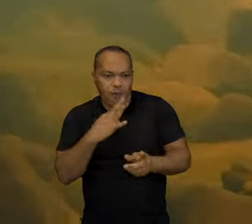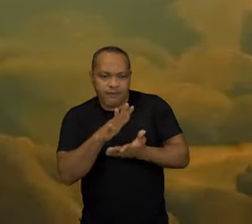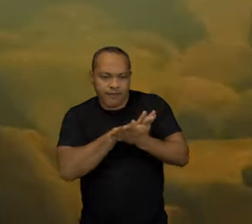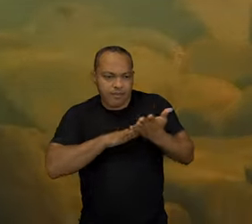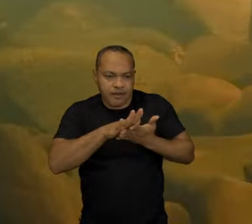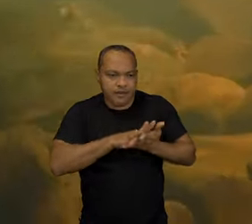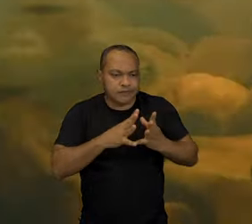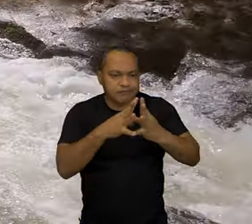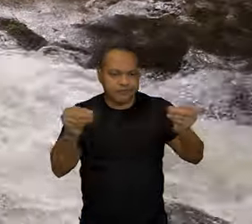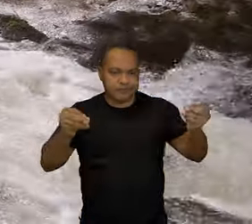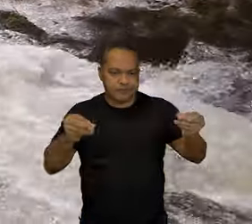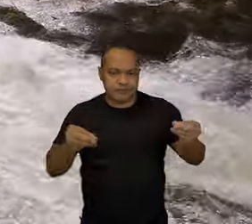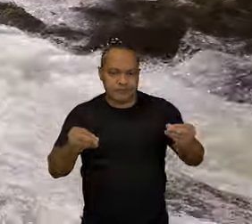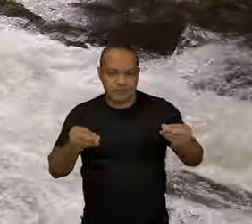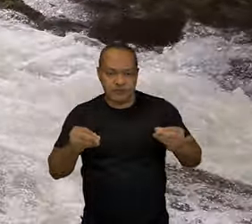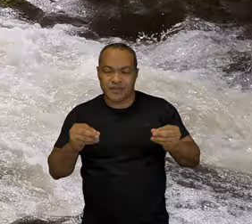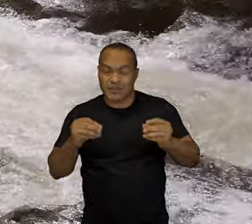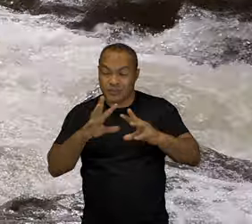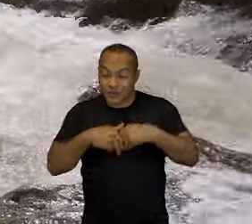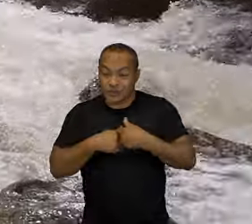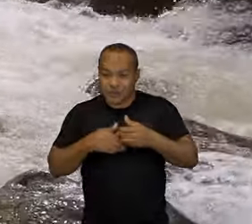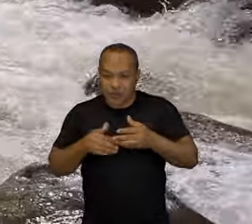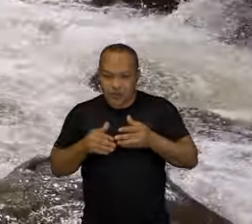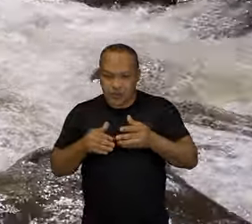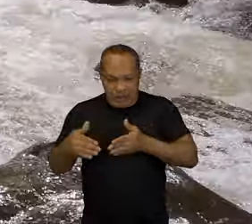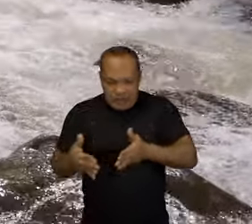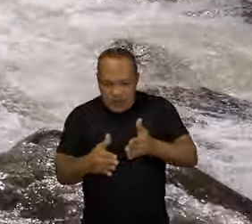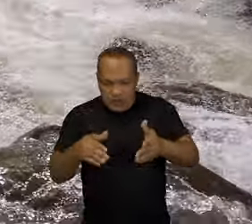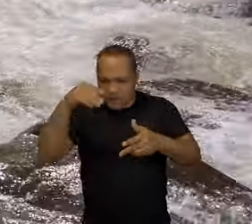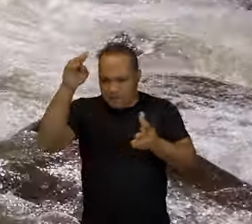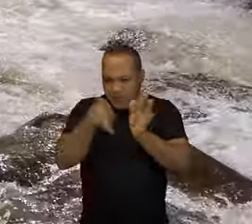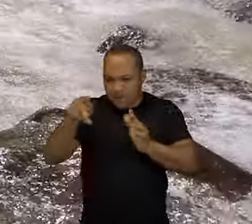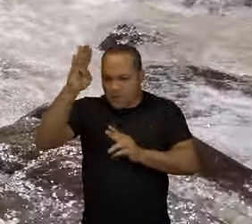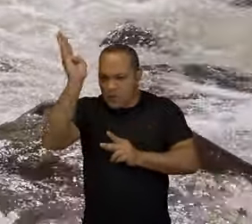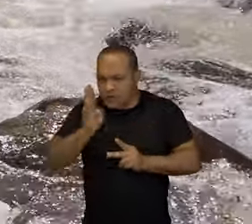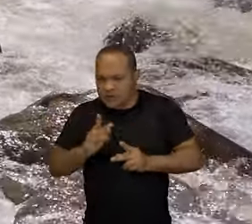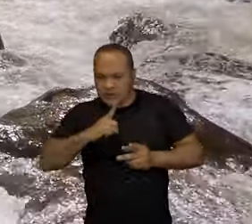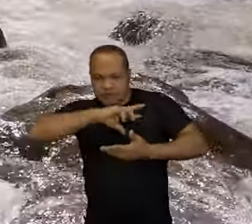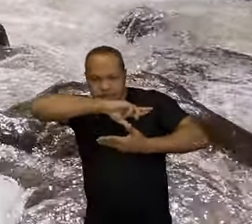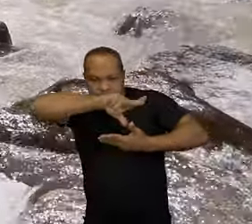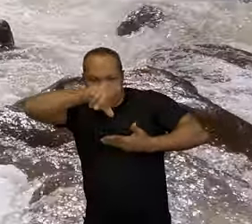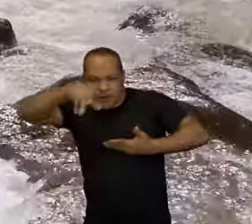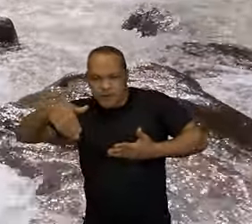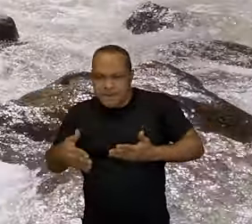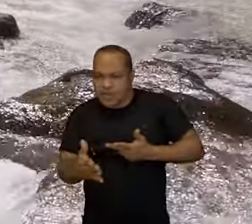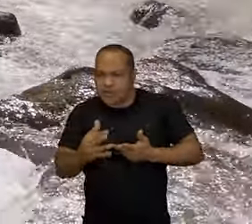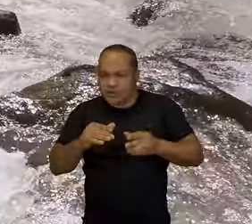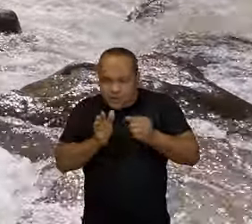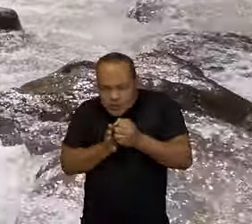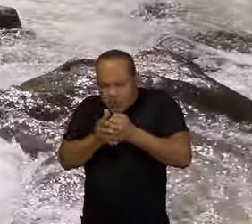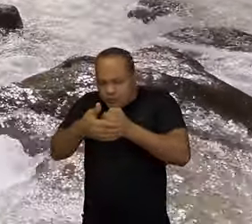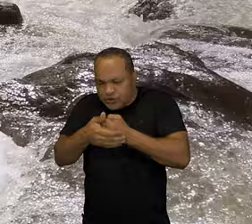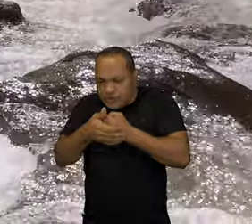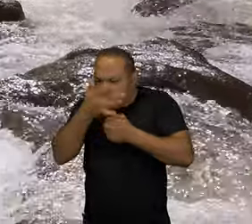conhecê-las. A complexa rede de rios brasileiros abriga uma imensa diversidade invisível,